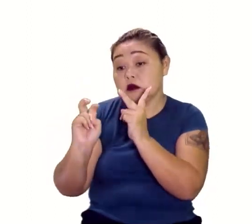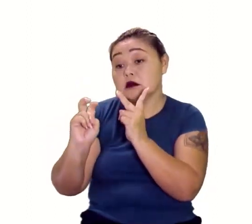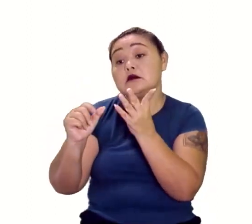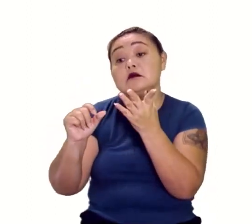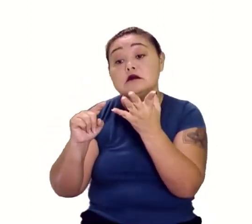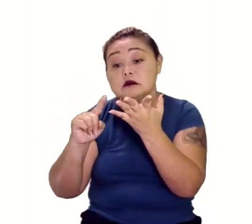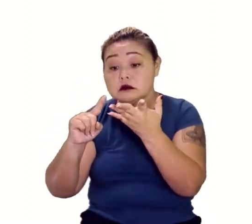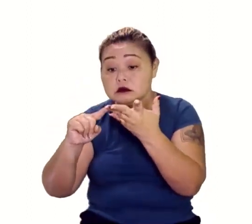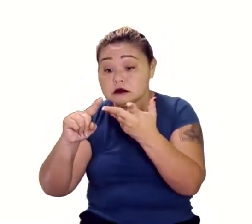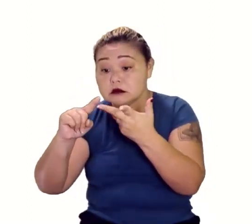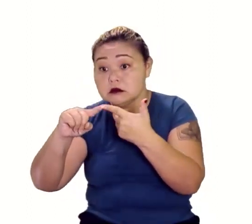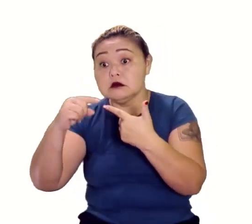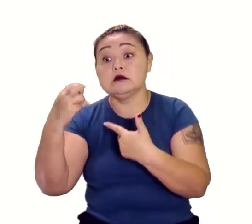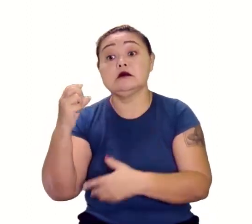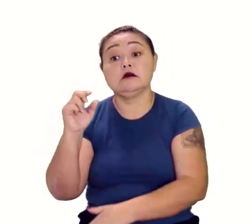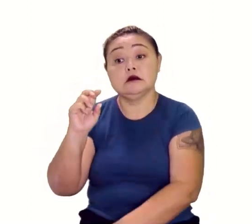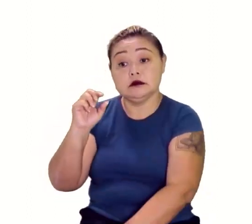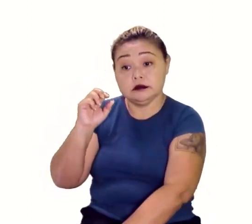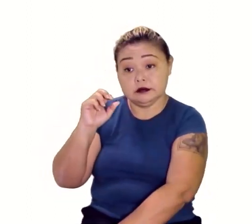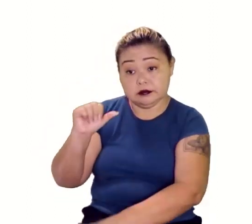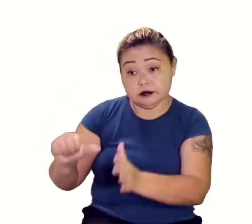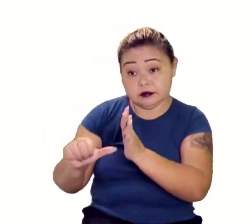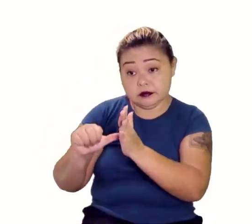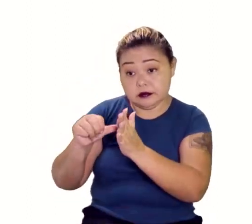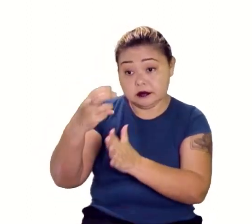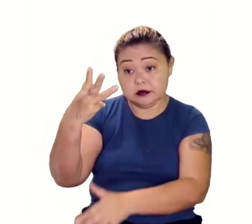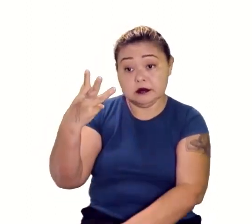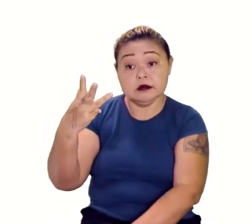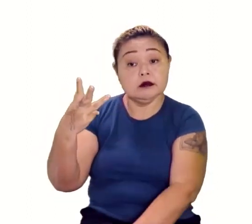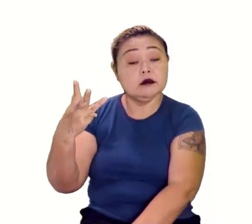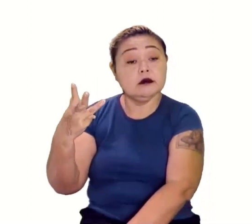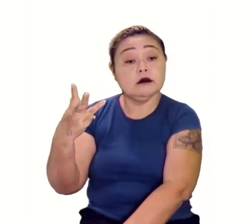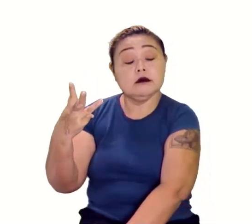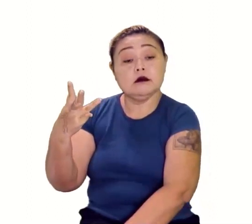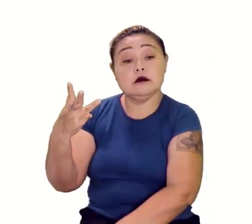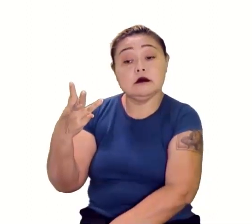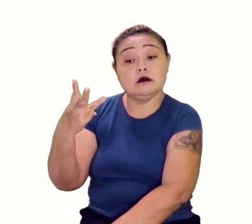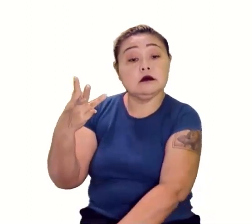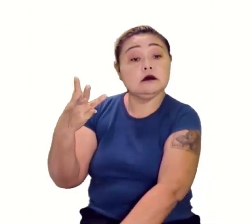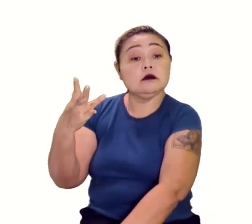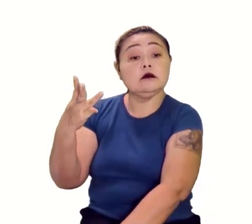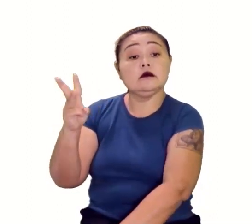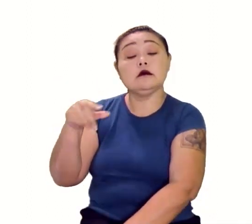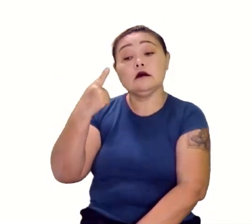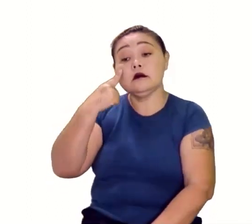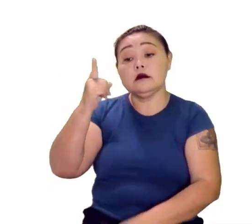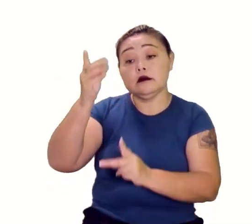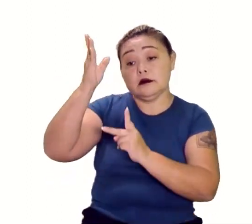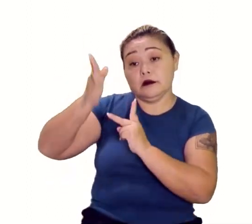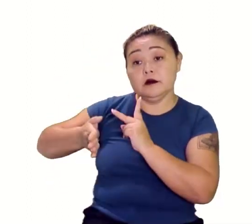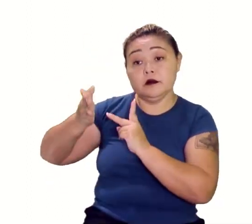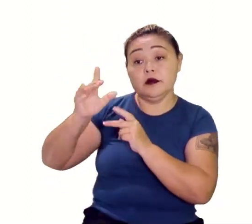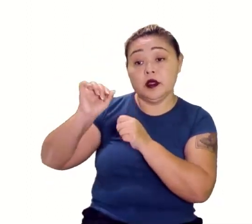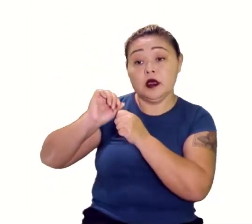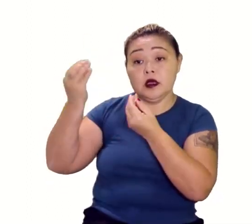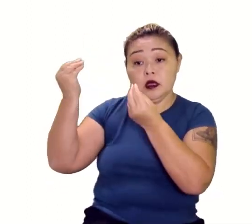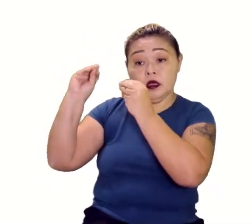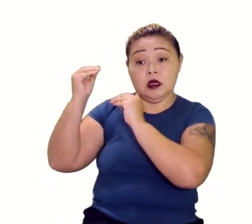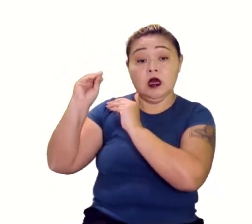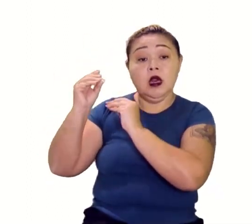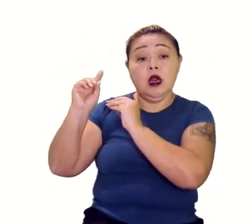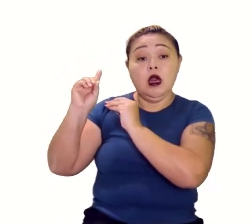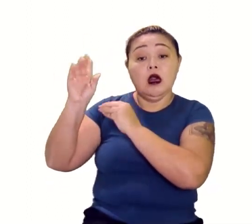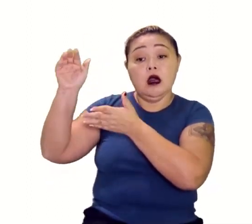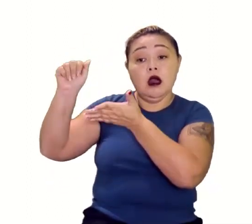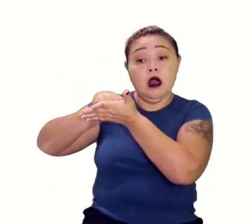mínimo 3 vezes. Sim, né? no mínimo. Agora vamos lá, vamos agora ao 32. Vou ter que estar apagando aqui pra gente encaixar as